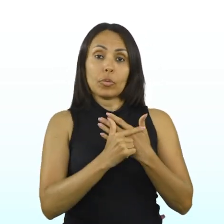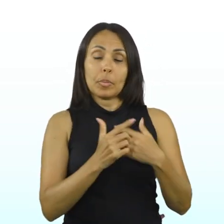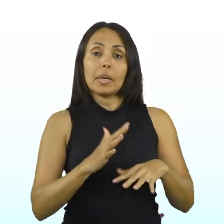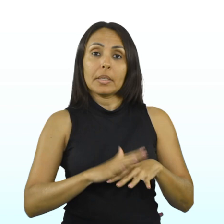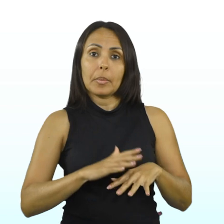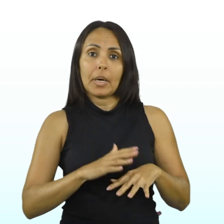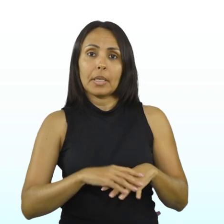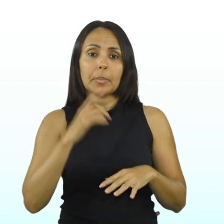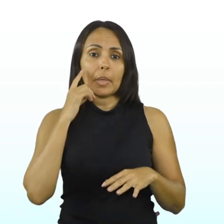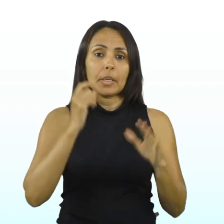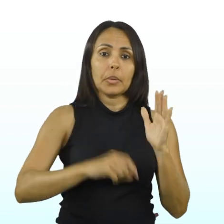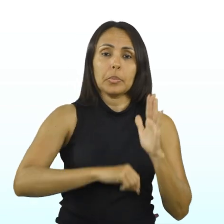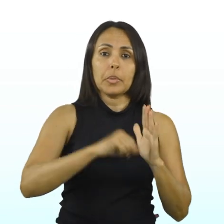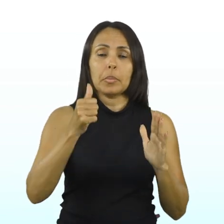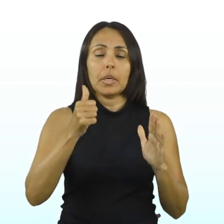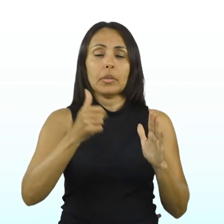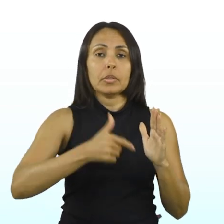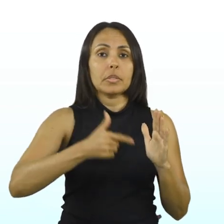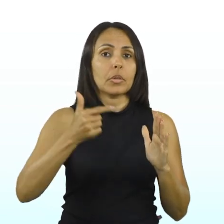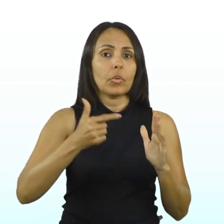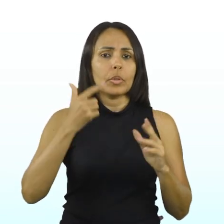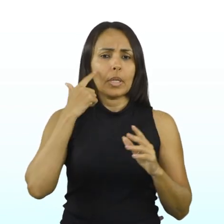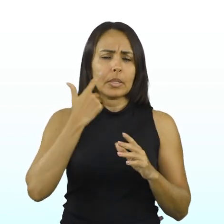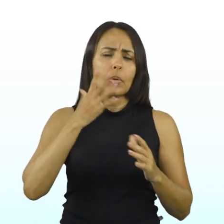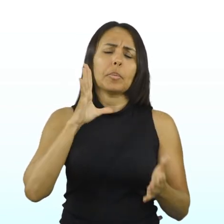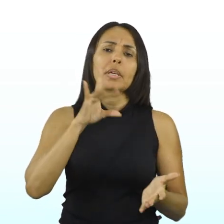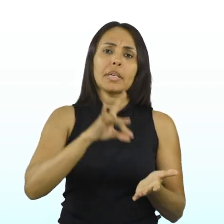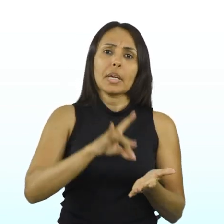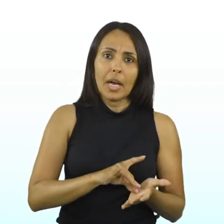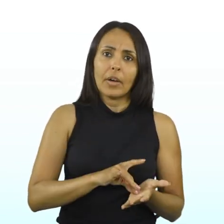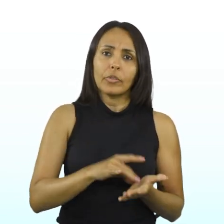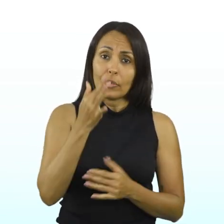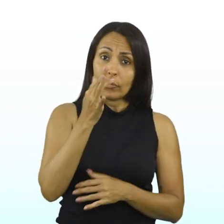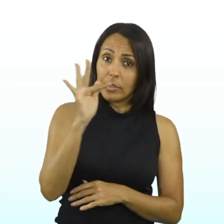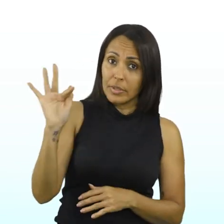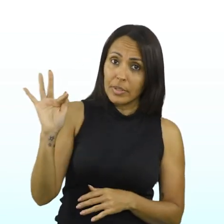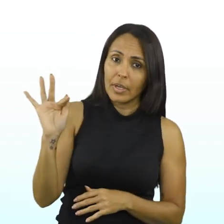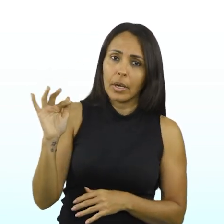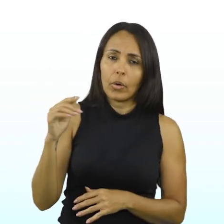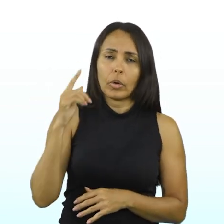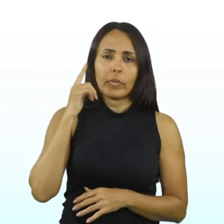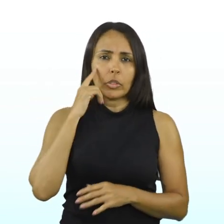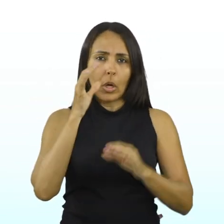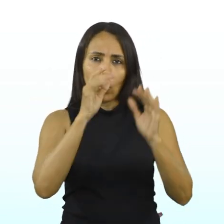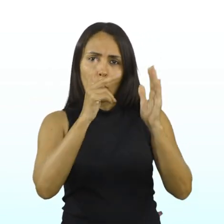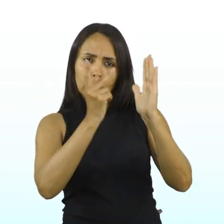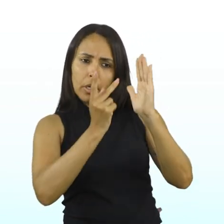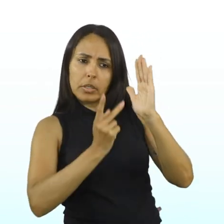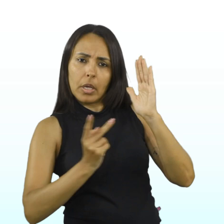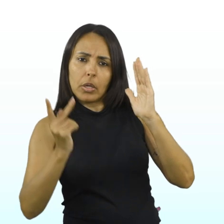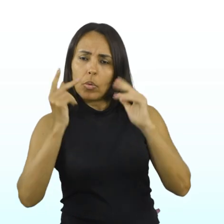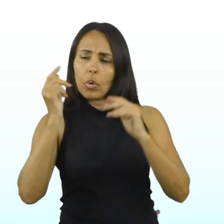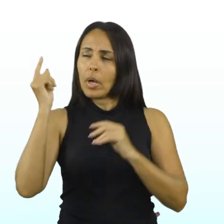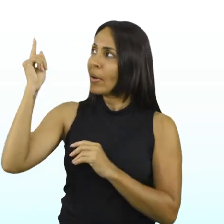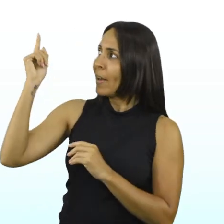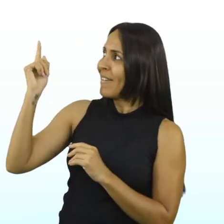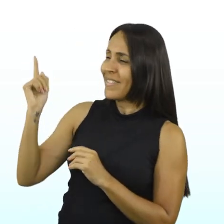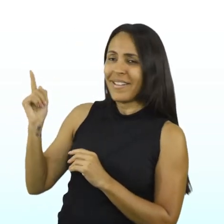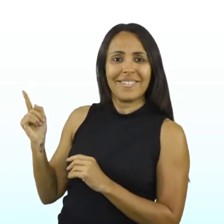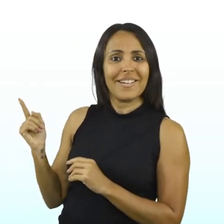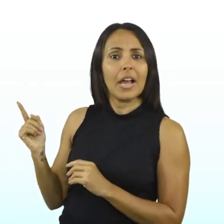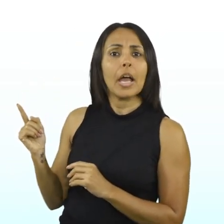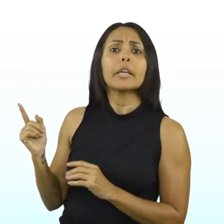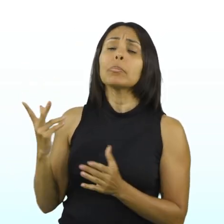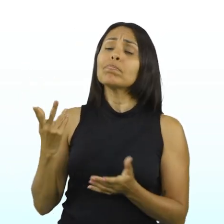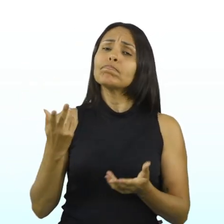funções matemáticas do primeiro grau, do segundo grau, elas são aplicáveis na física. Veja que o desenho do nosso gráfico é uma linha reta